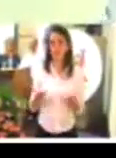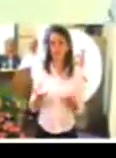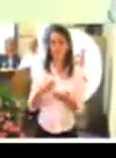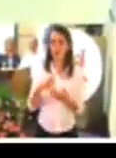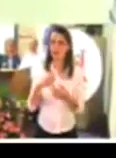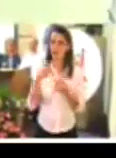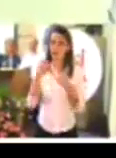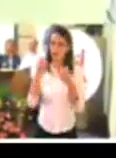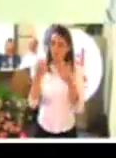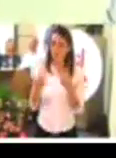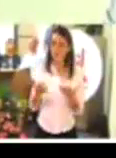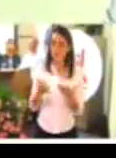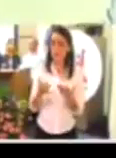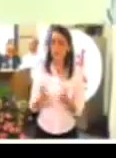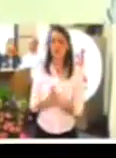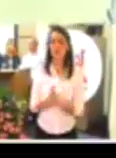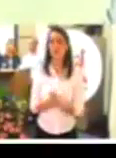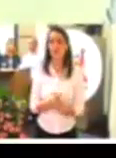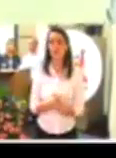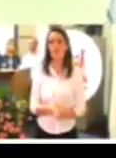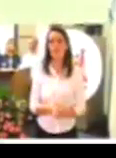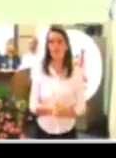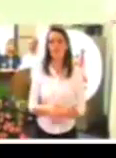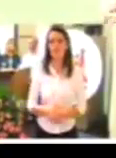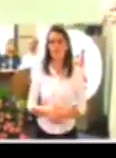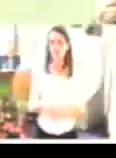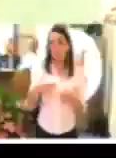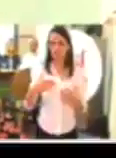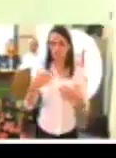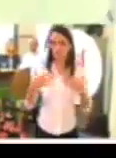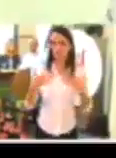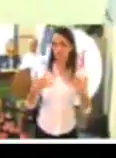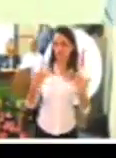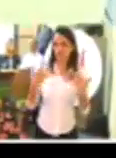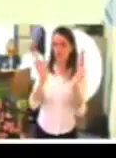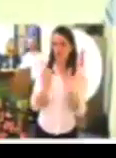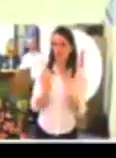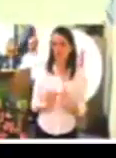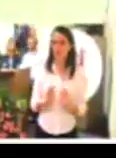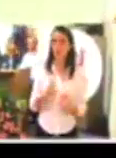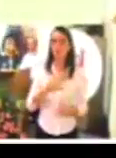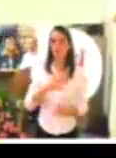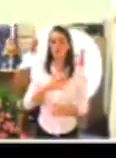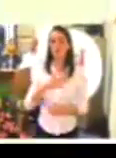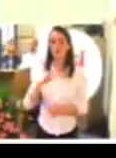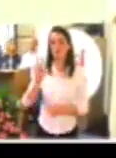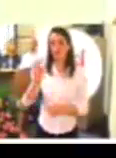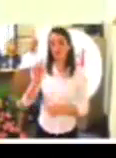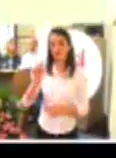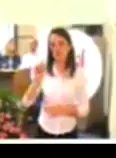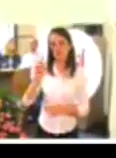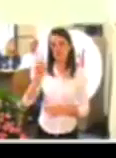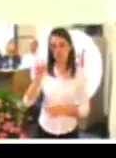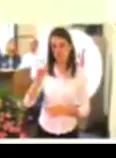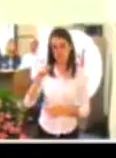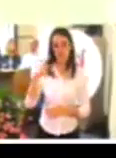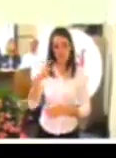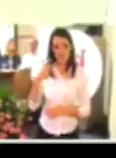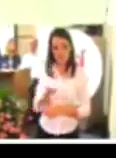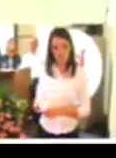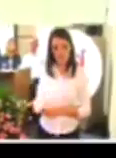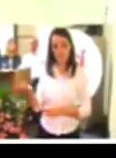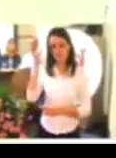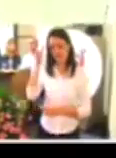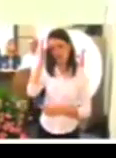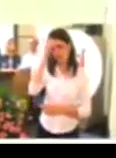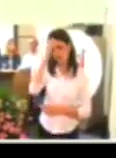Eu apenas quero deixar o registro da alegria e da satisfação, Tati e